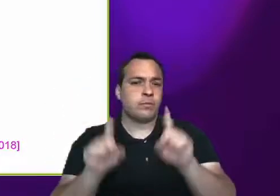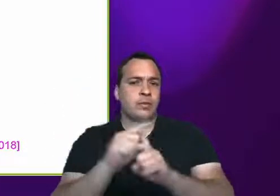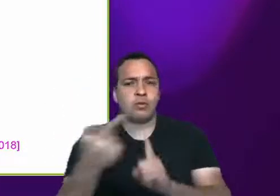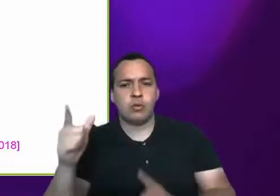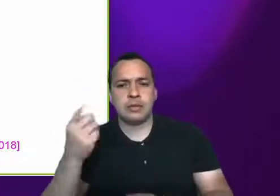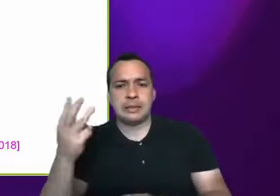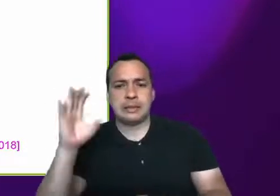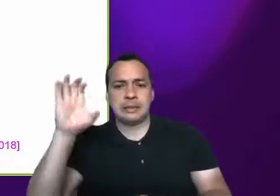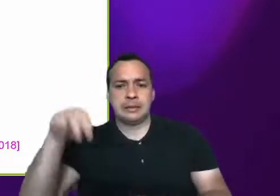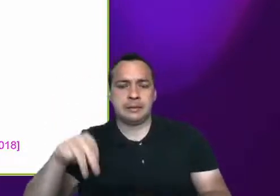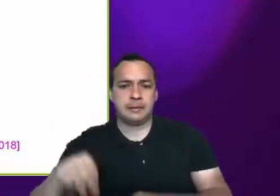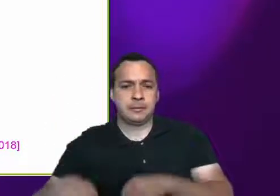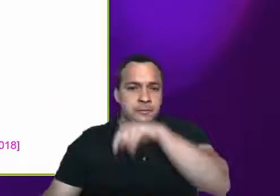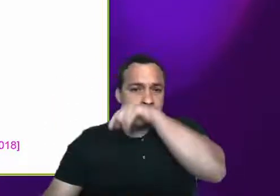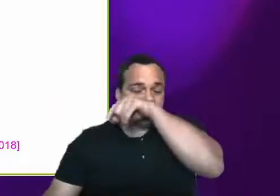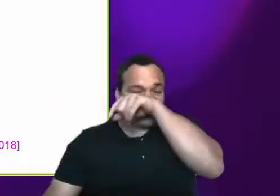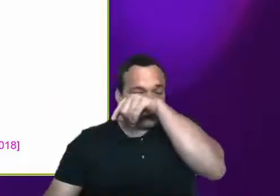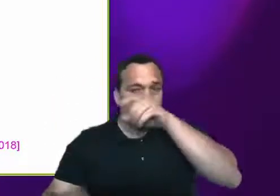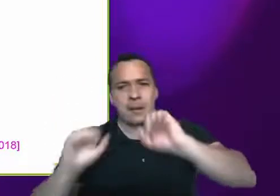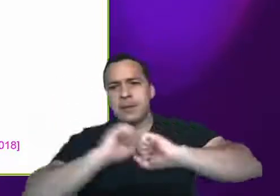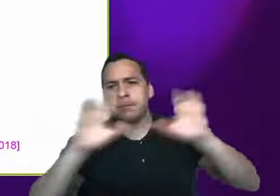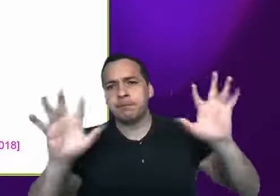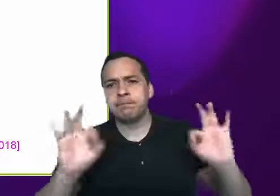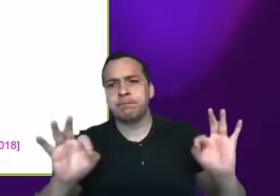e outro de 3 centímetros. Claramente,